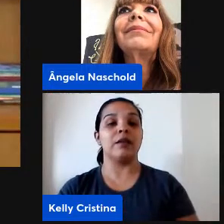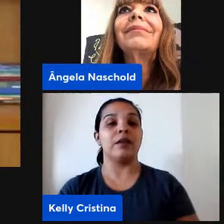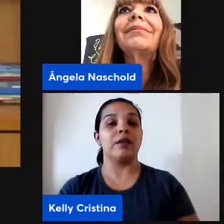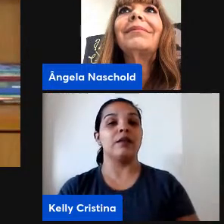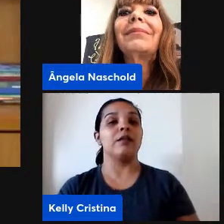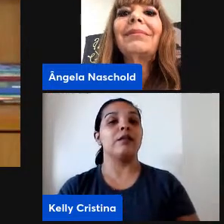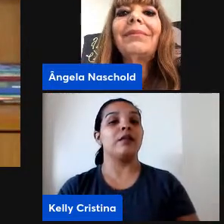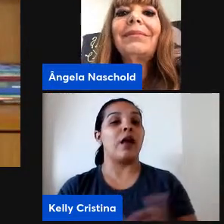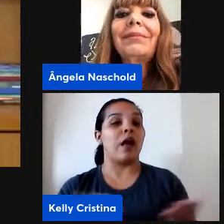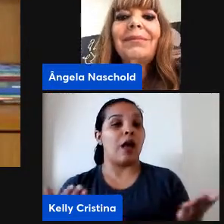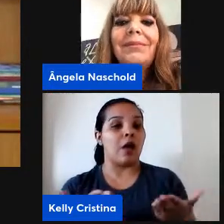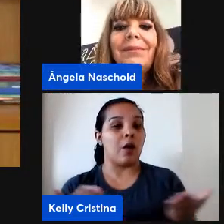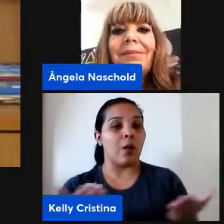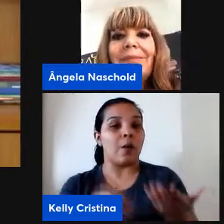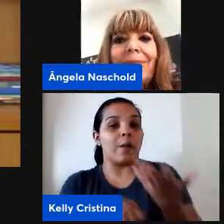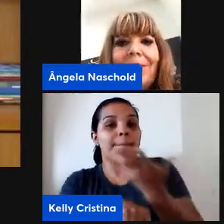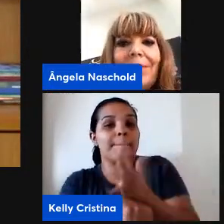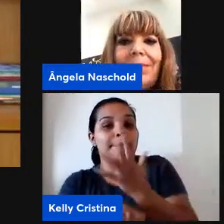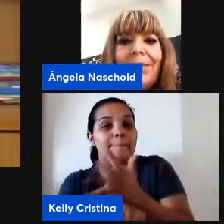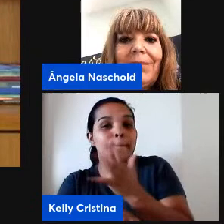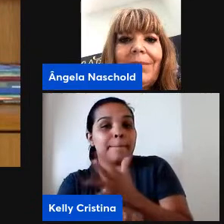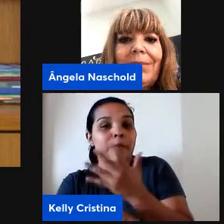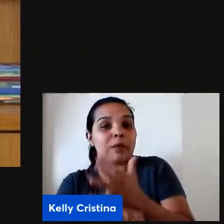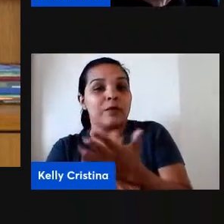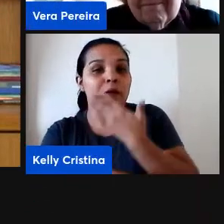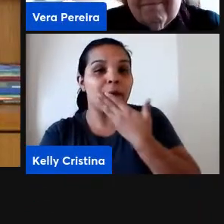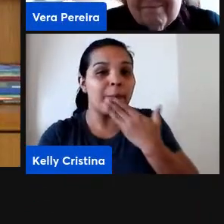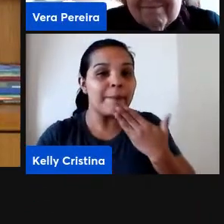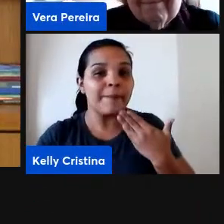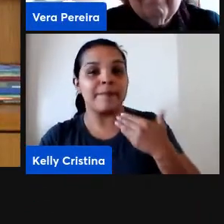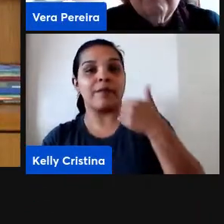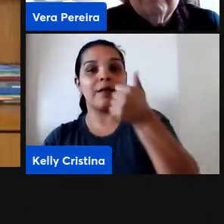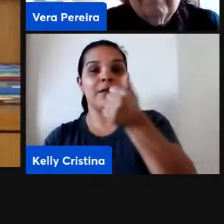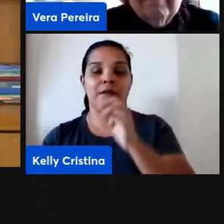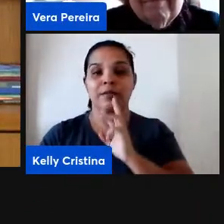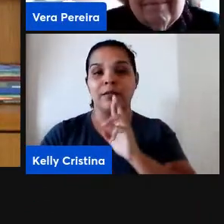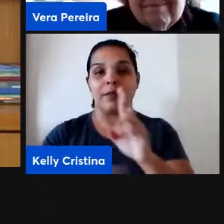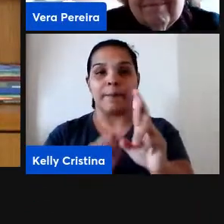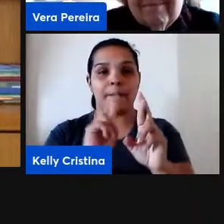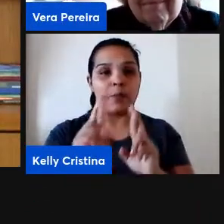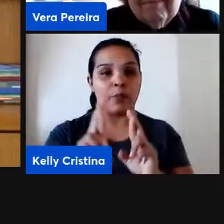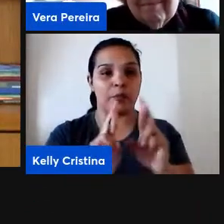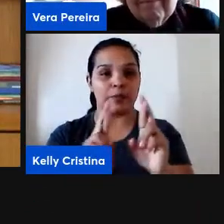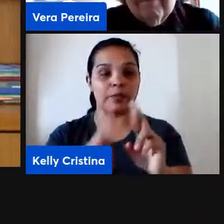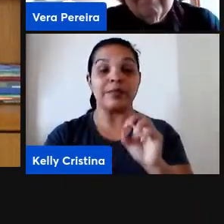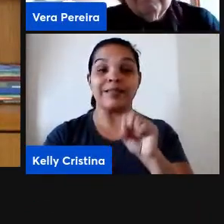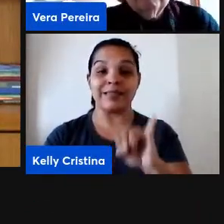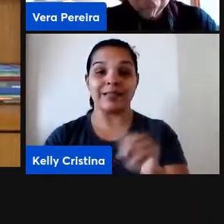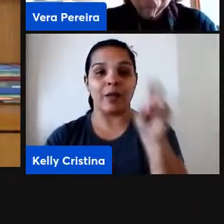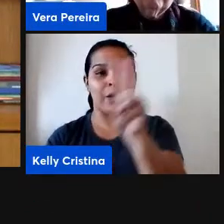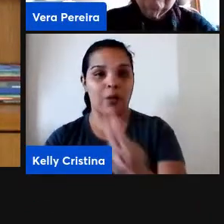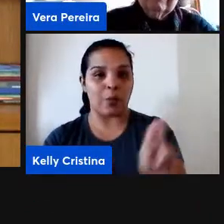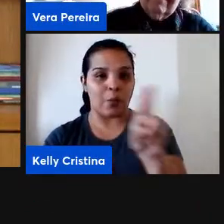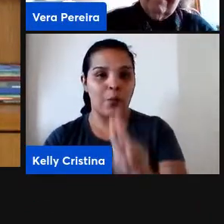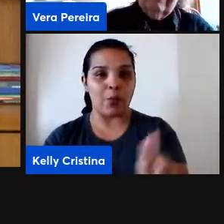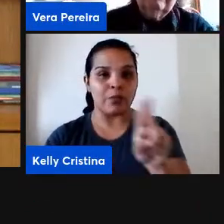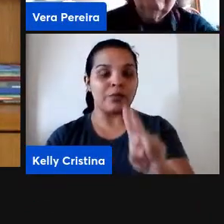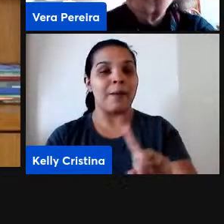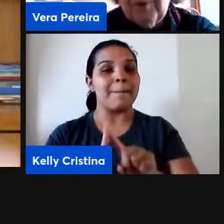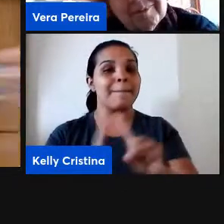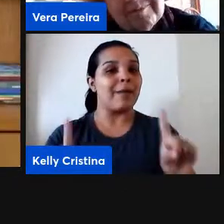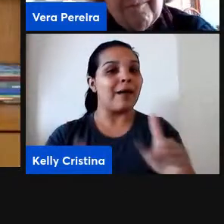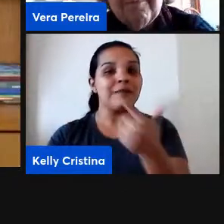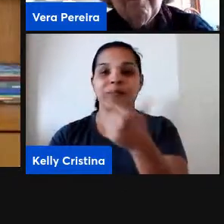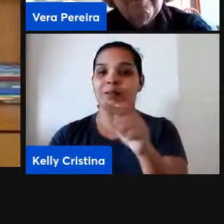propiciando práticas com melhores resultados. Se alguém usa isso e não tem resultados, aí